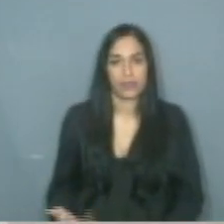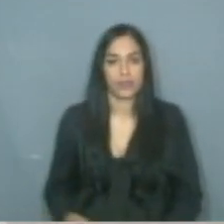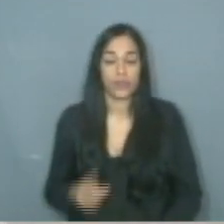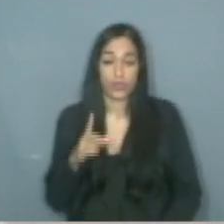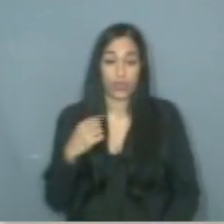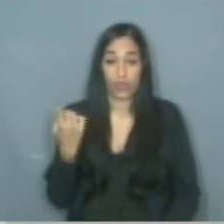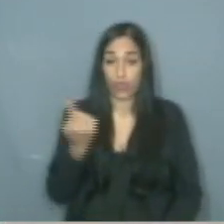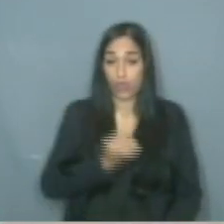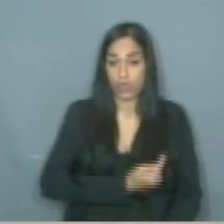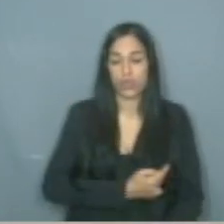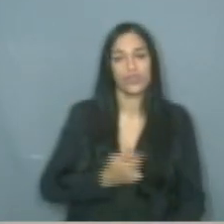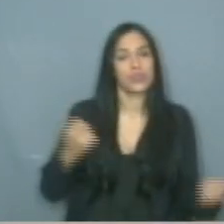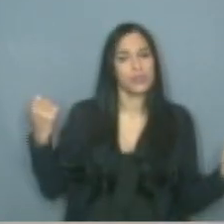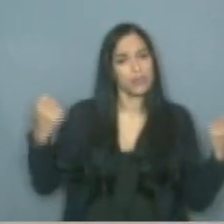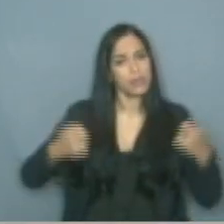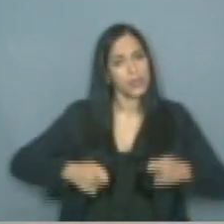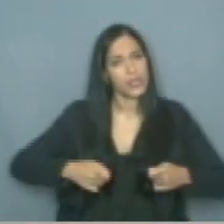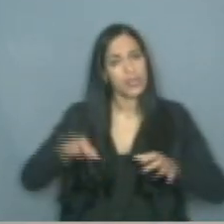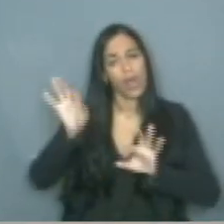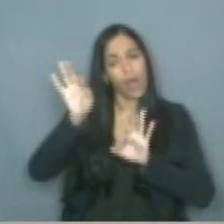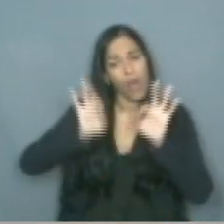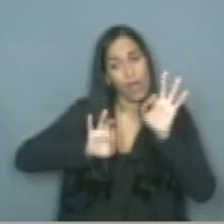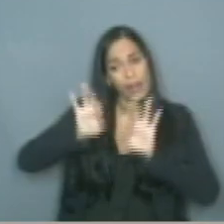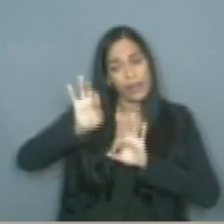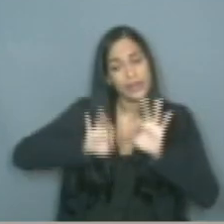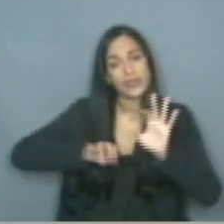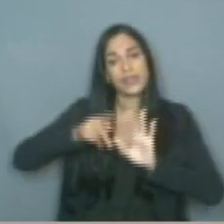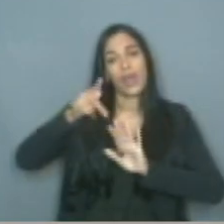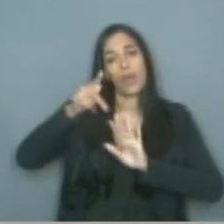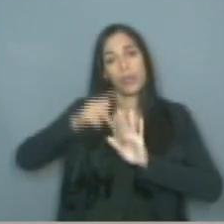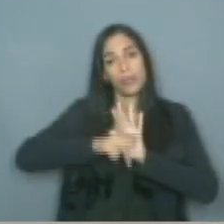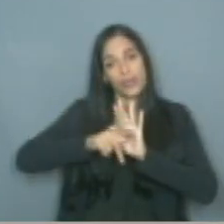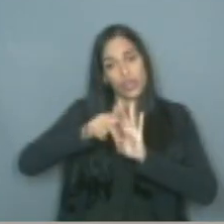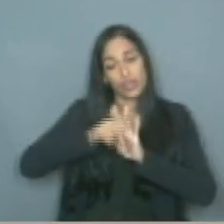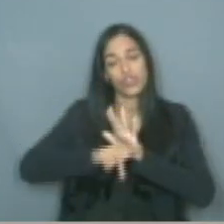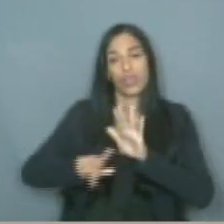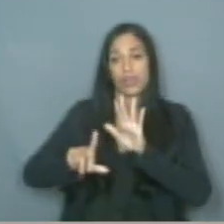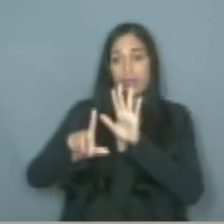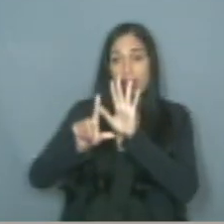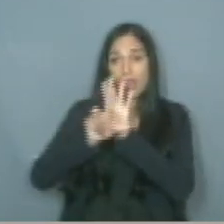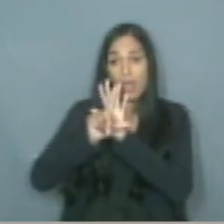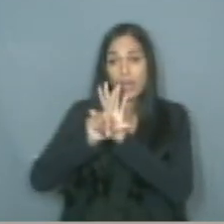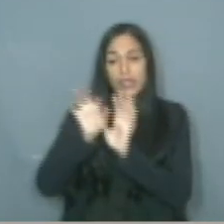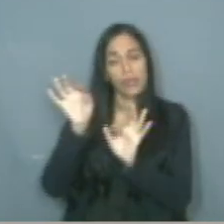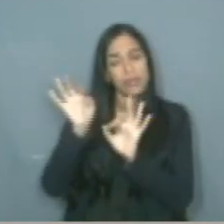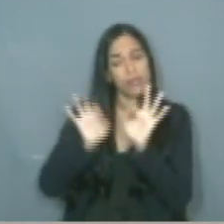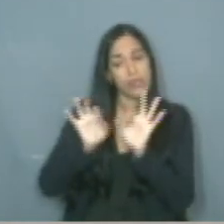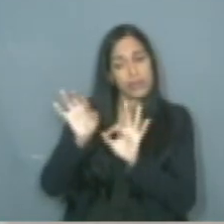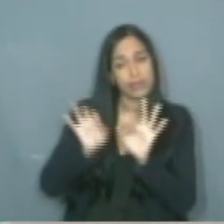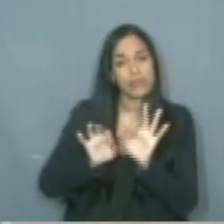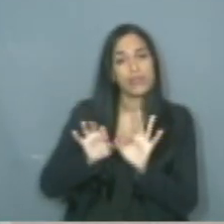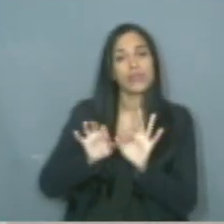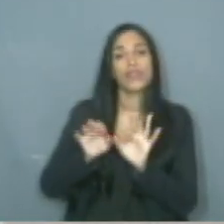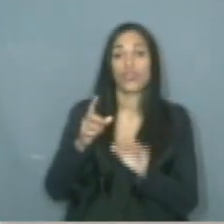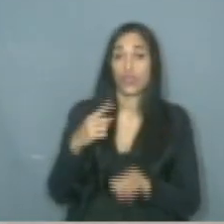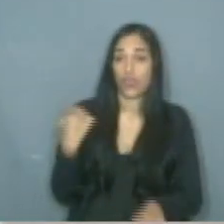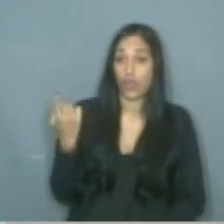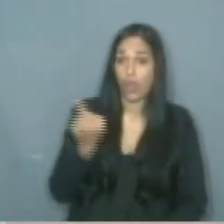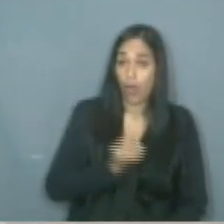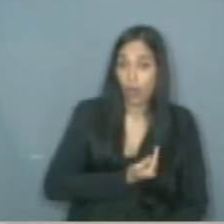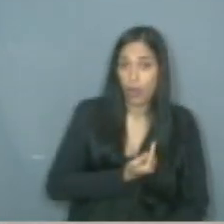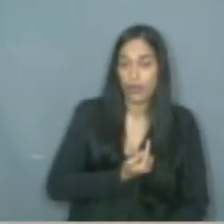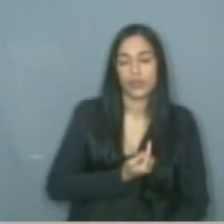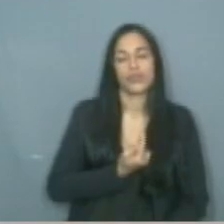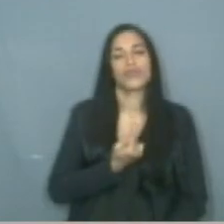precisamos organizar um projeto de lei para padronizar essas ações. Vou repetir: ninguém